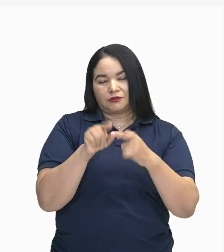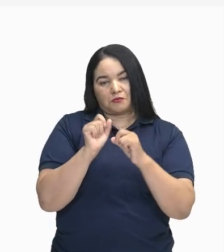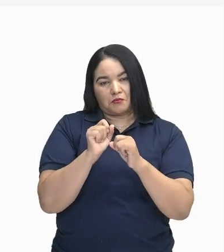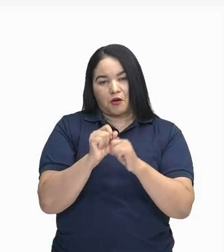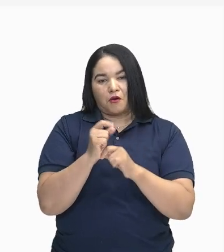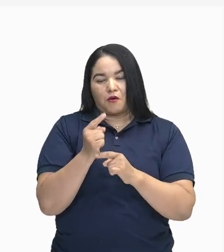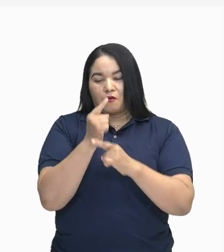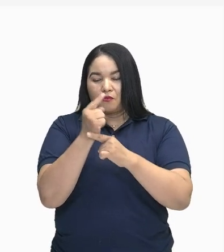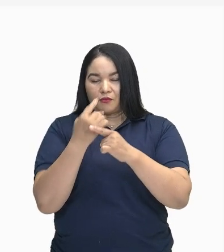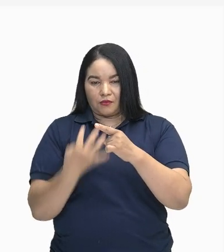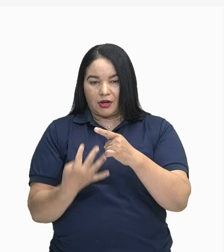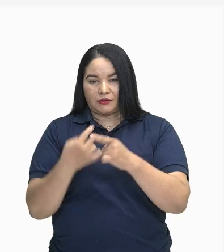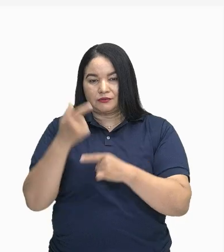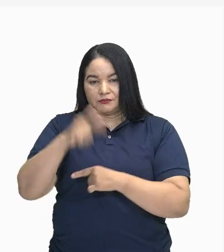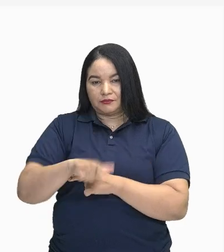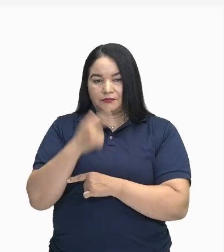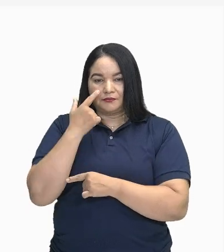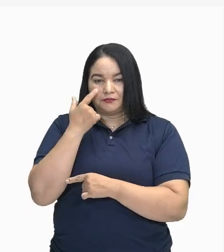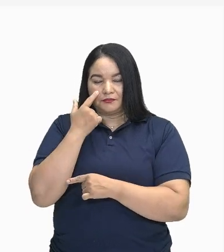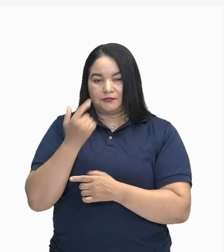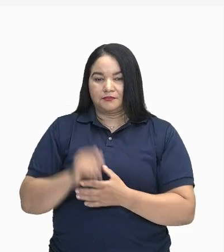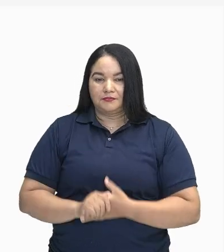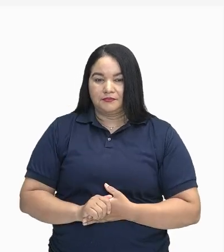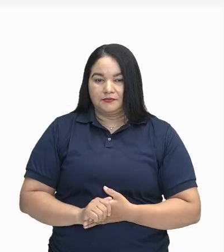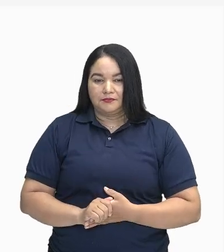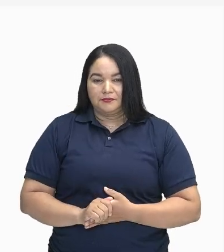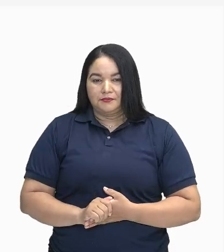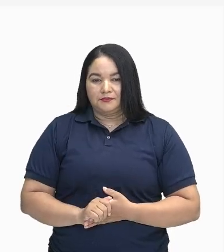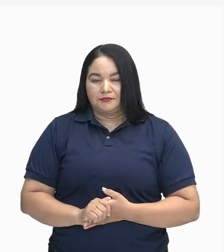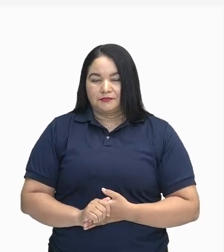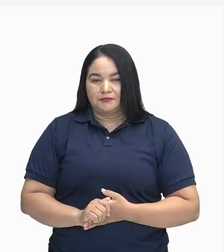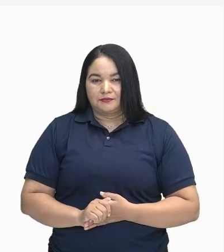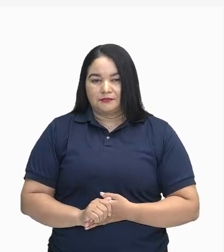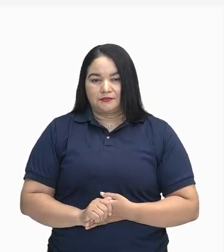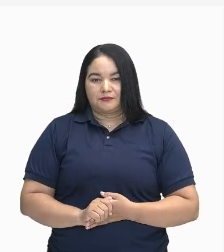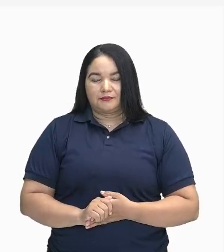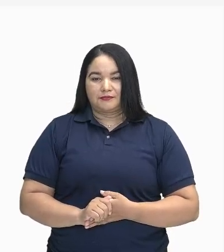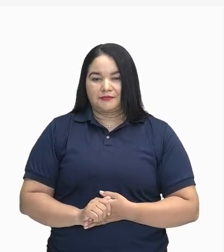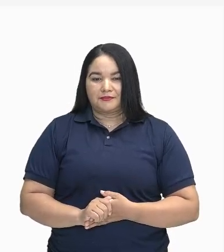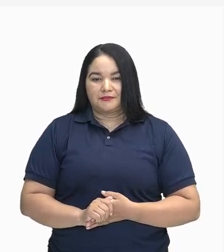igual a 1/4, né? Lembrando que